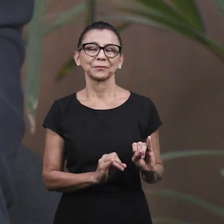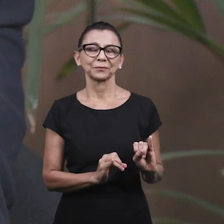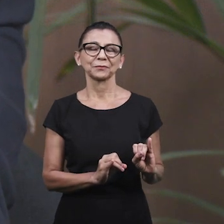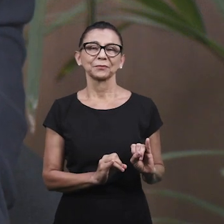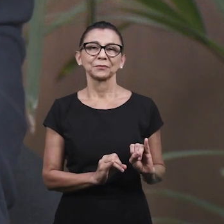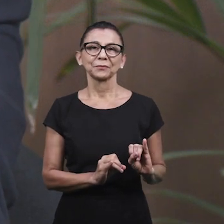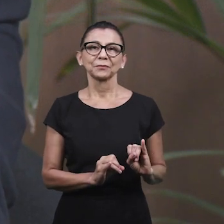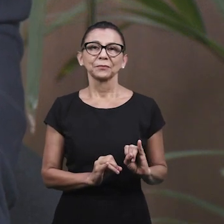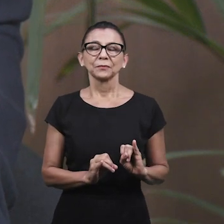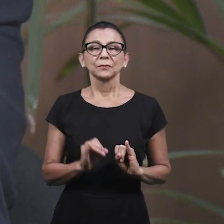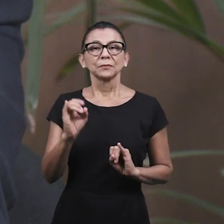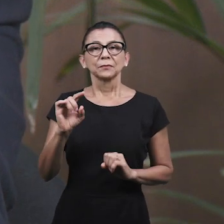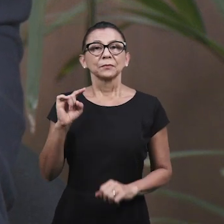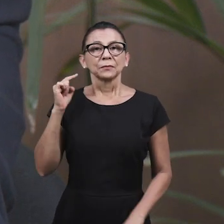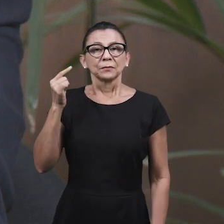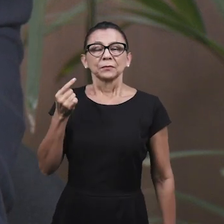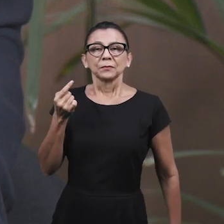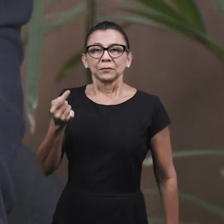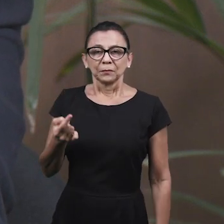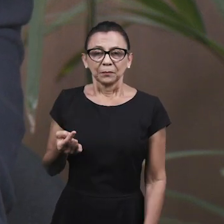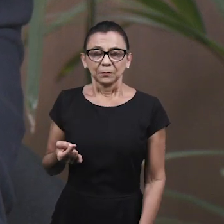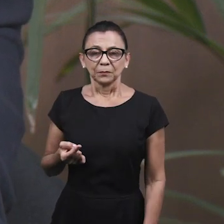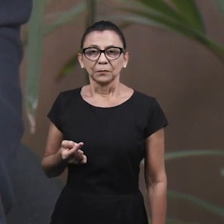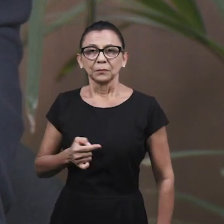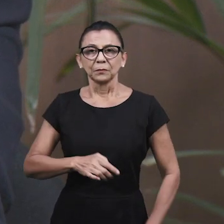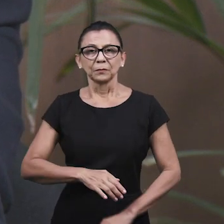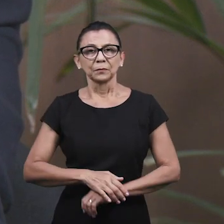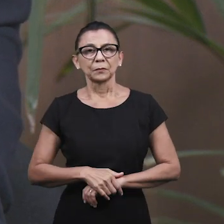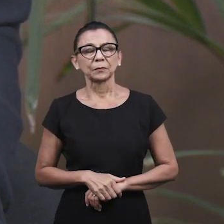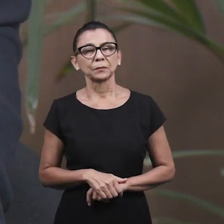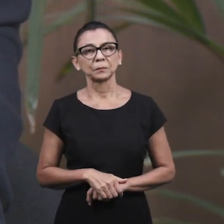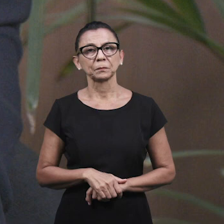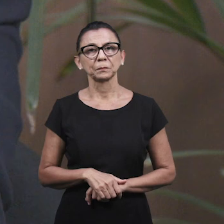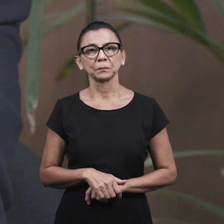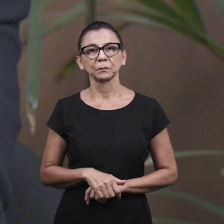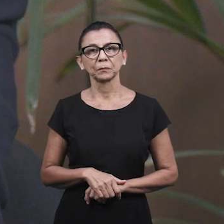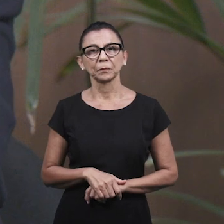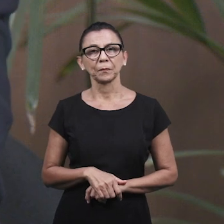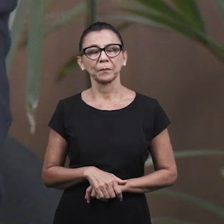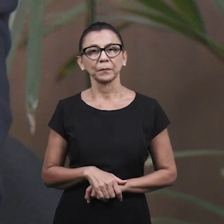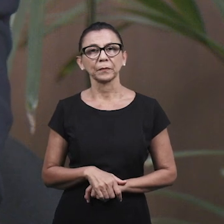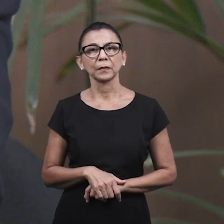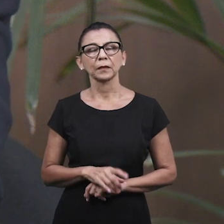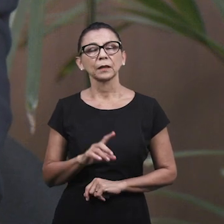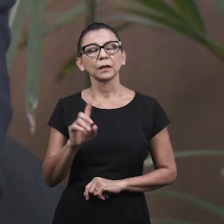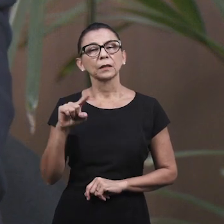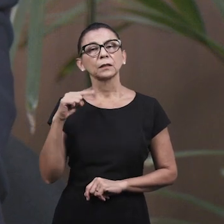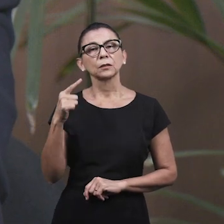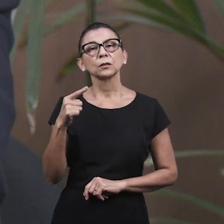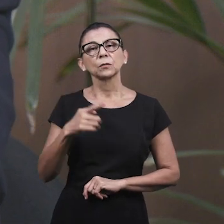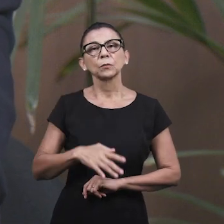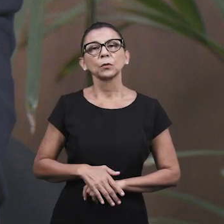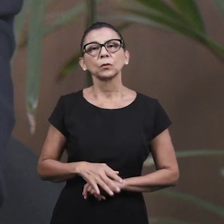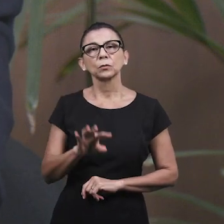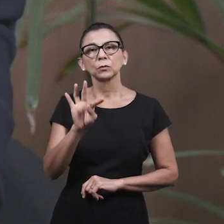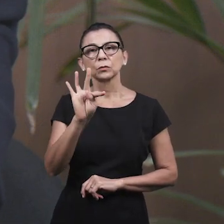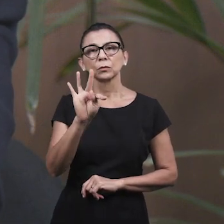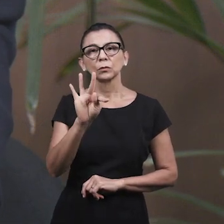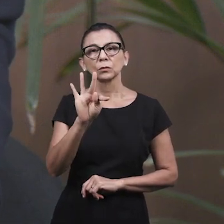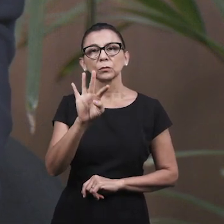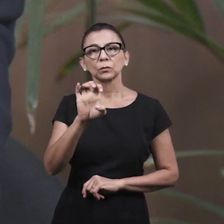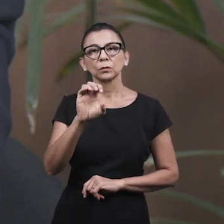aí. E depois quando Teodósio, depois de Constantino veio Teodósio, quando Teodósio